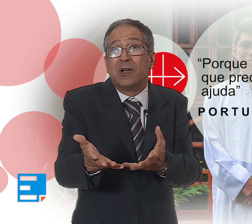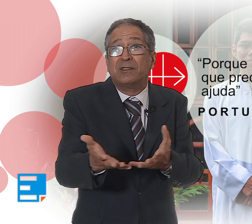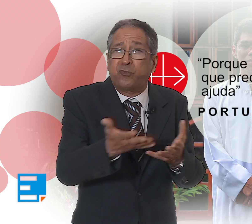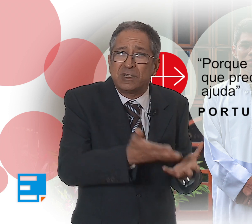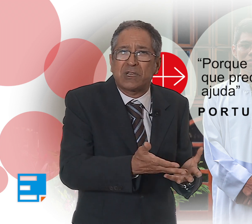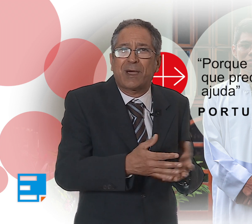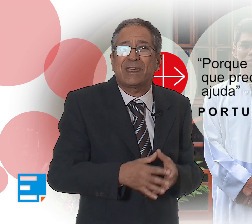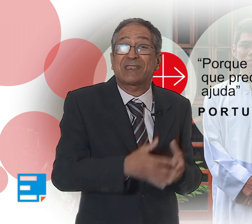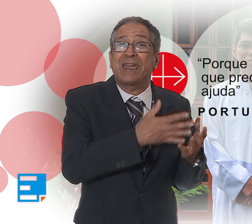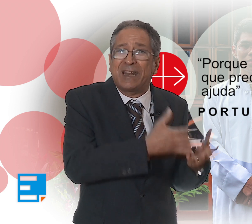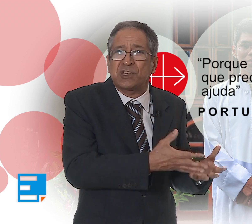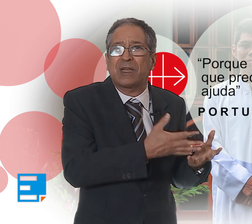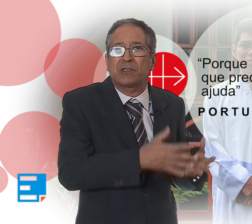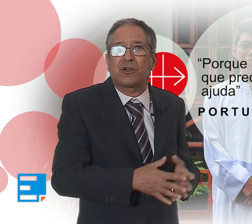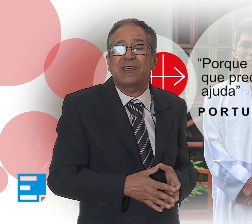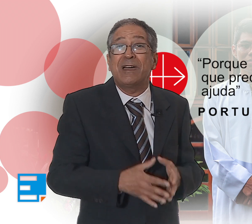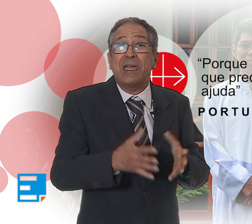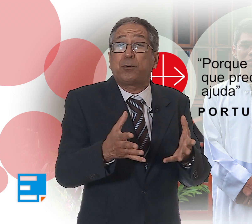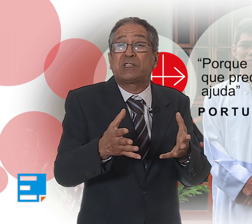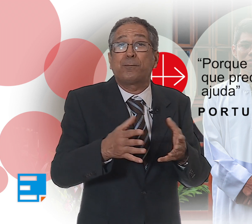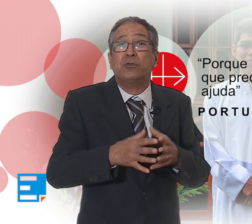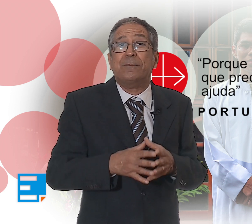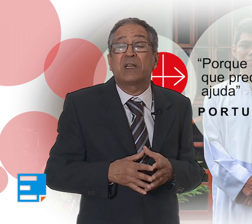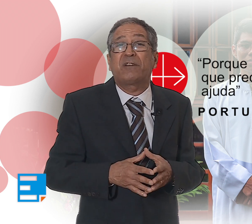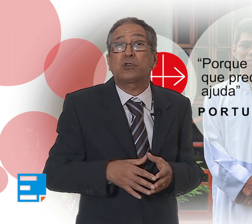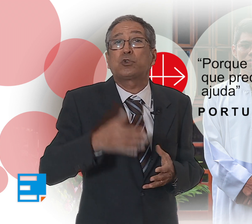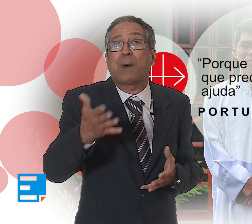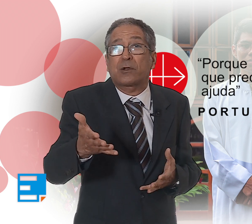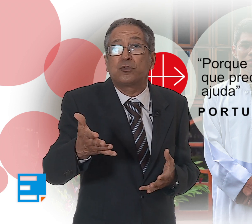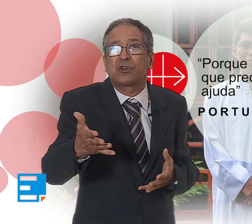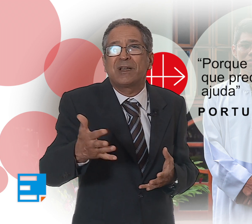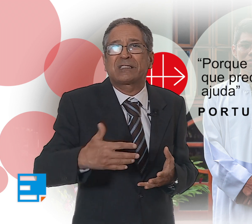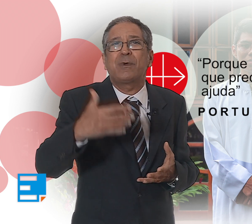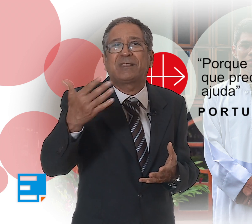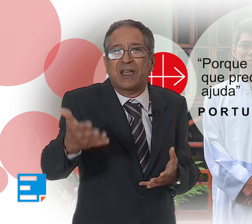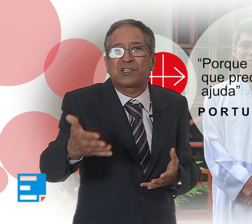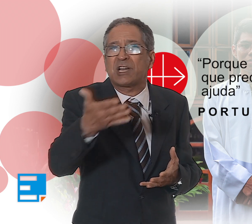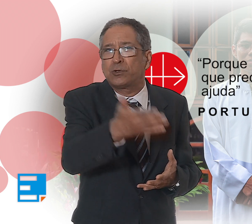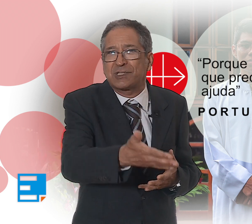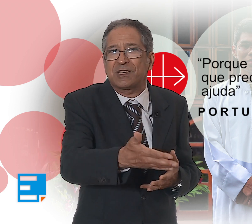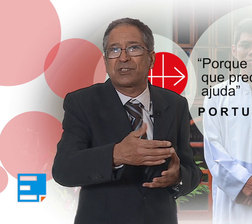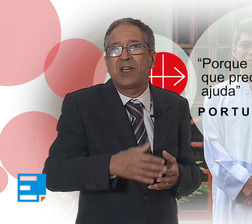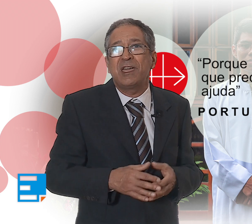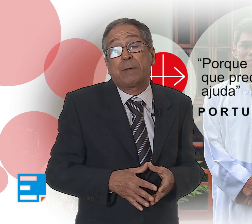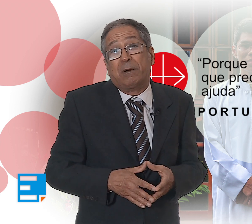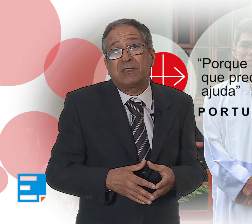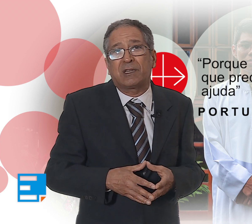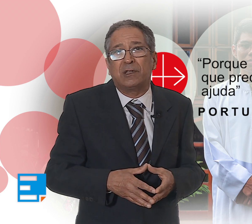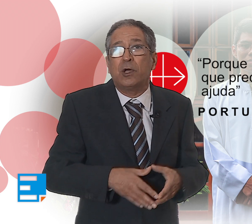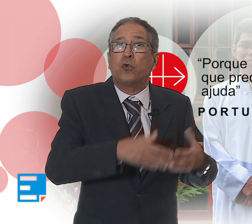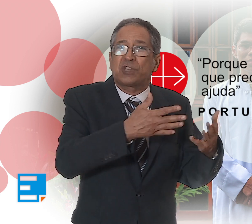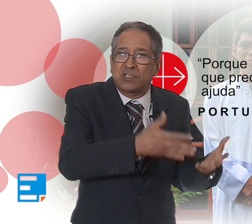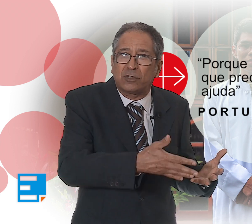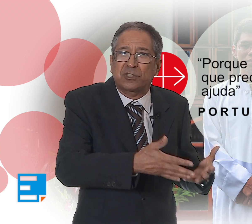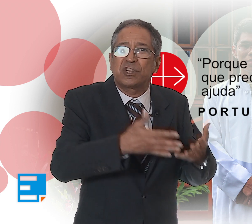apoio da Fundação AIS à Igreja da Amazónia é, por exemplo, através dos barcos que são entregues às dioceses e que permitem